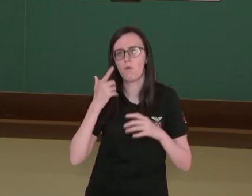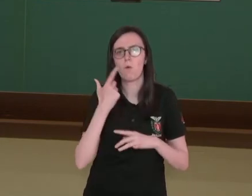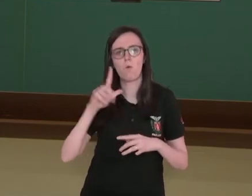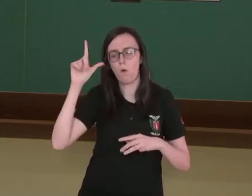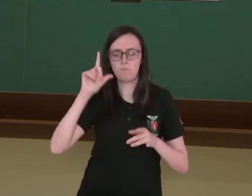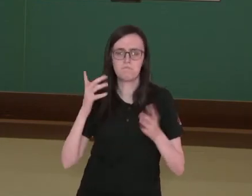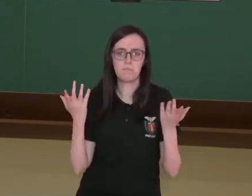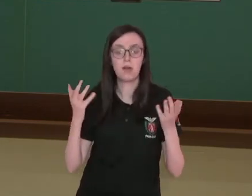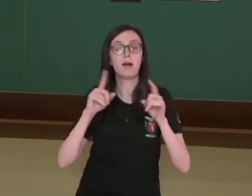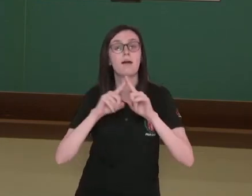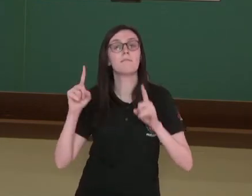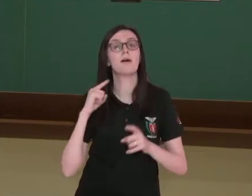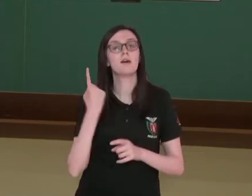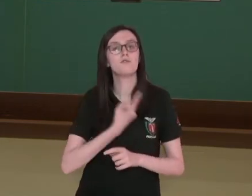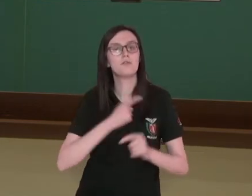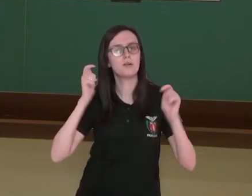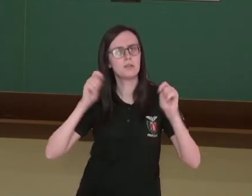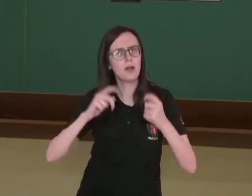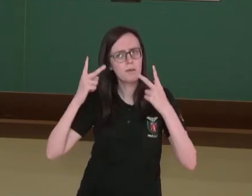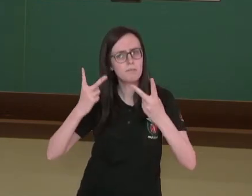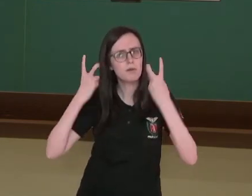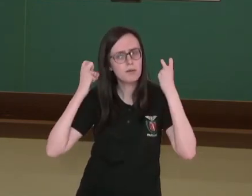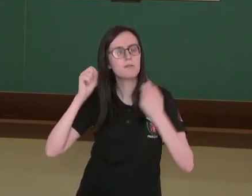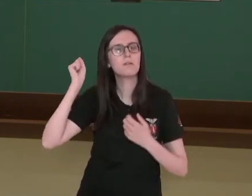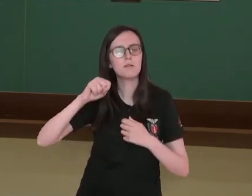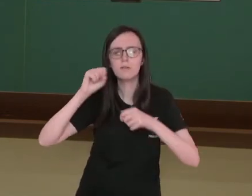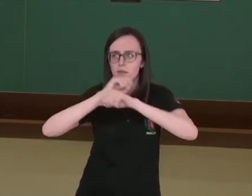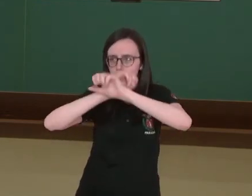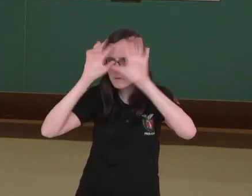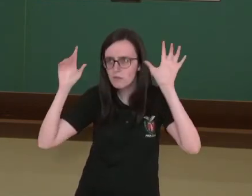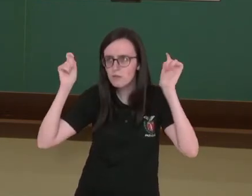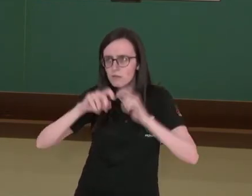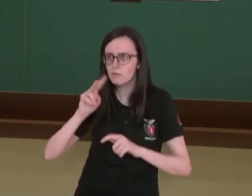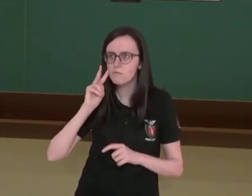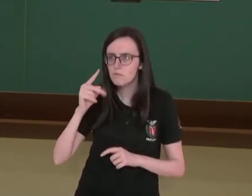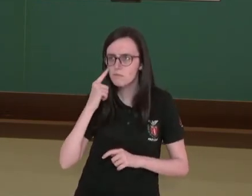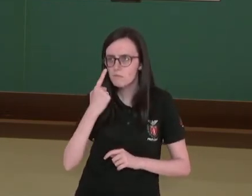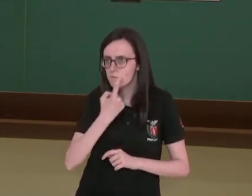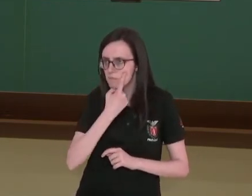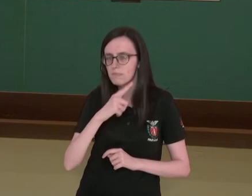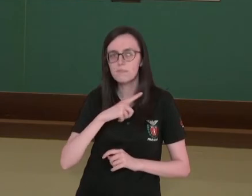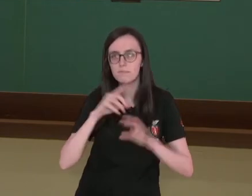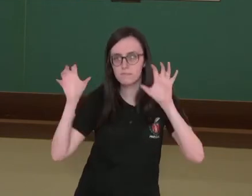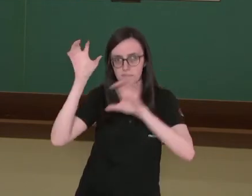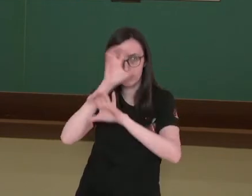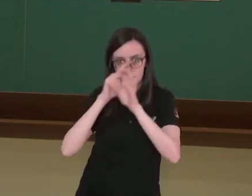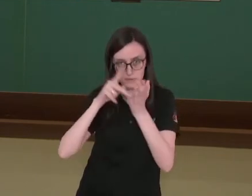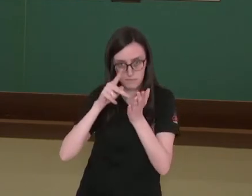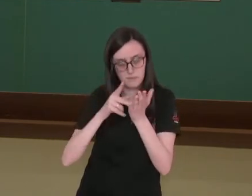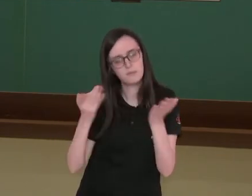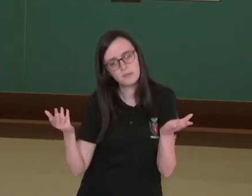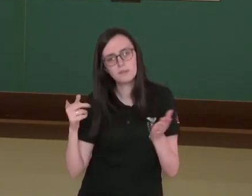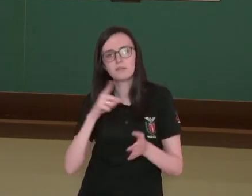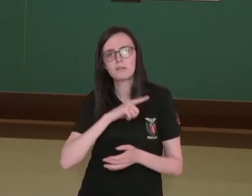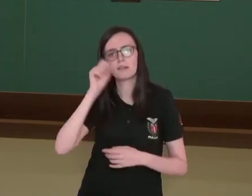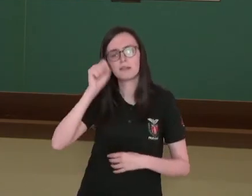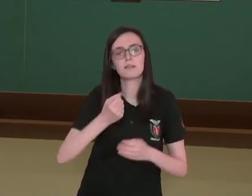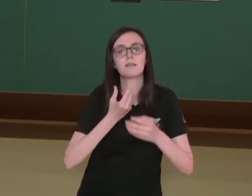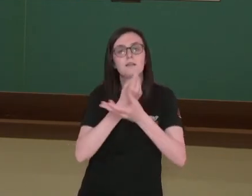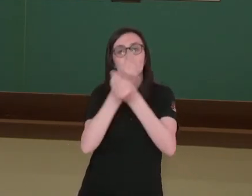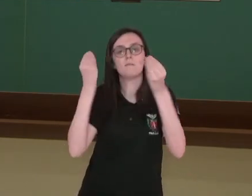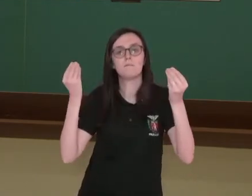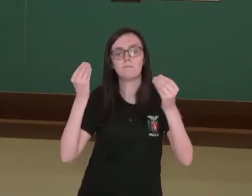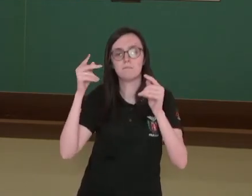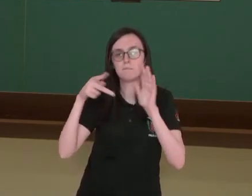quadrado, enfim. Mas a gente consegue perceber, sim, claramente a presença aí dessas figurinhas, não é verdade? Então, existem, sim, muitas obras